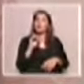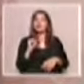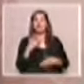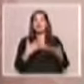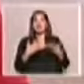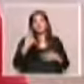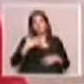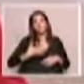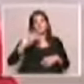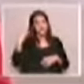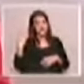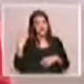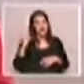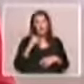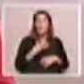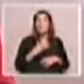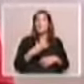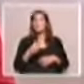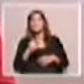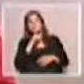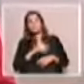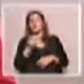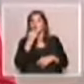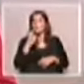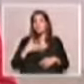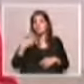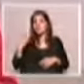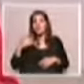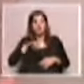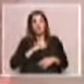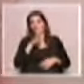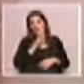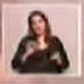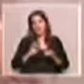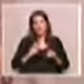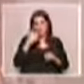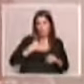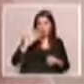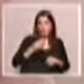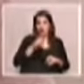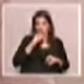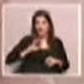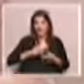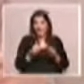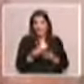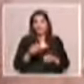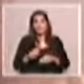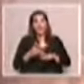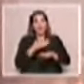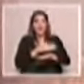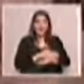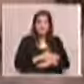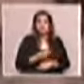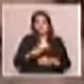que temos diariamente ou que podemos consumir diariamente. Nós não temos o hábito diário consumir queijos antes da refeição ou